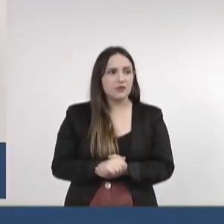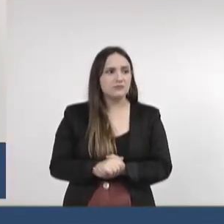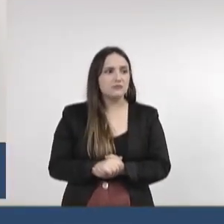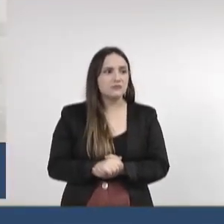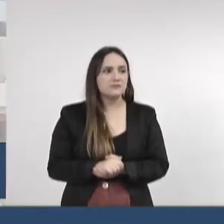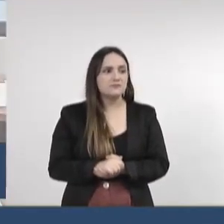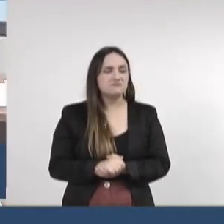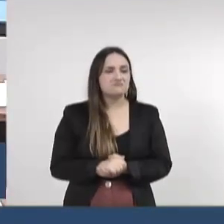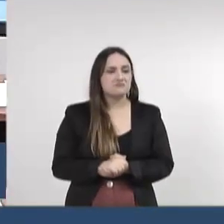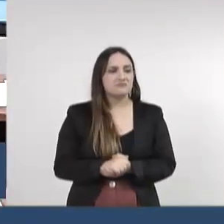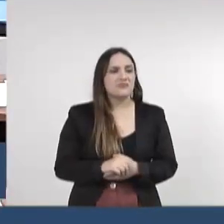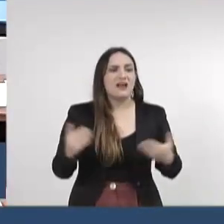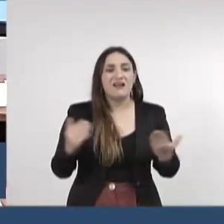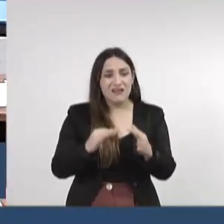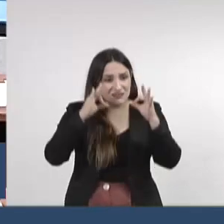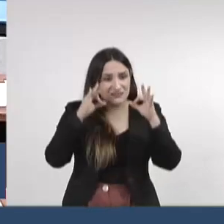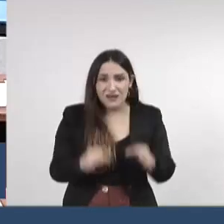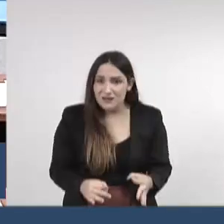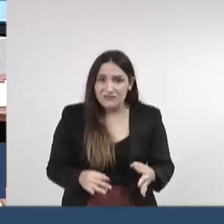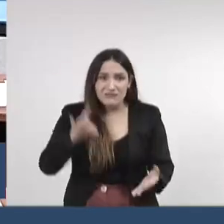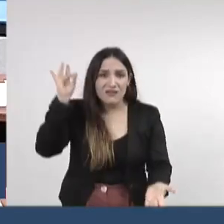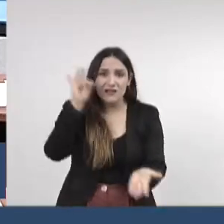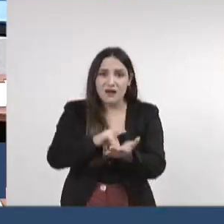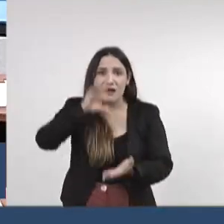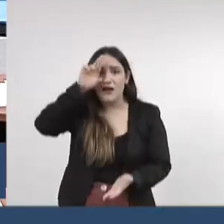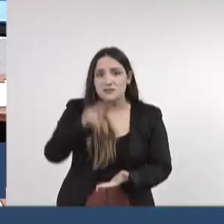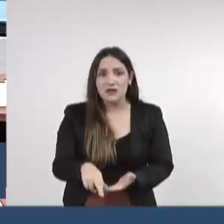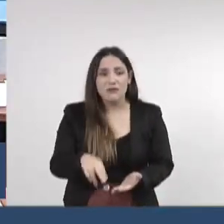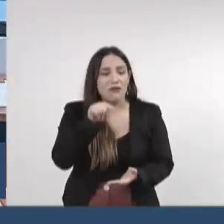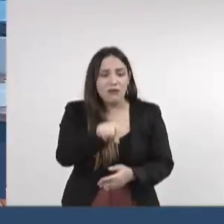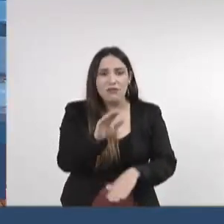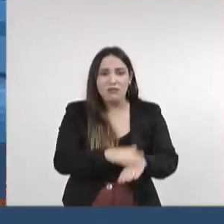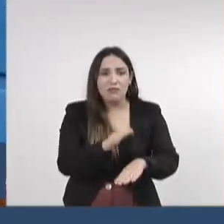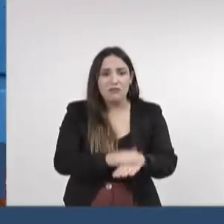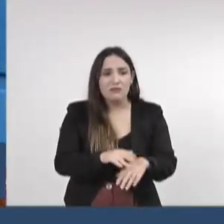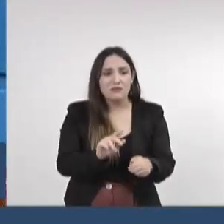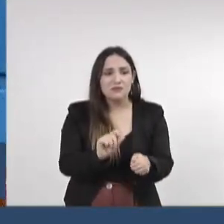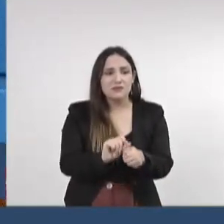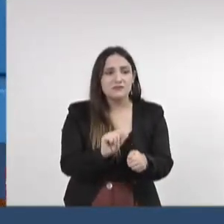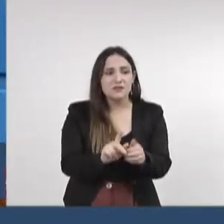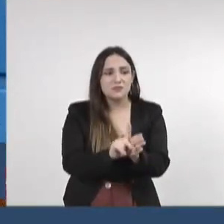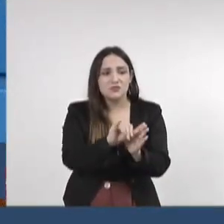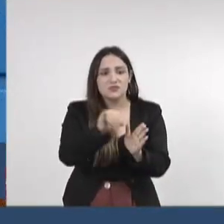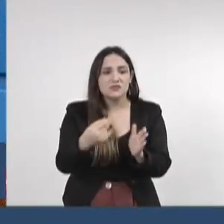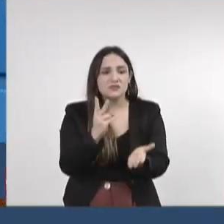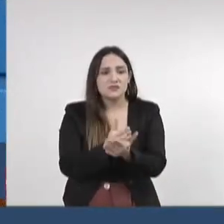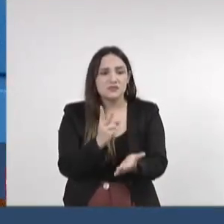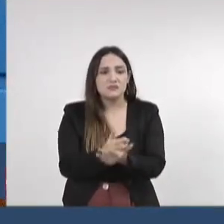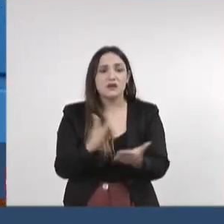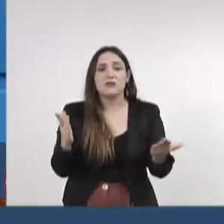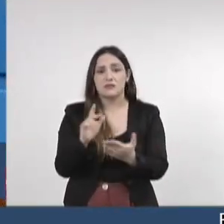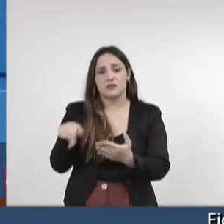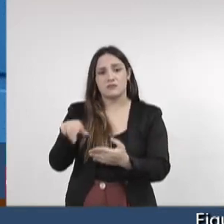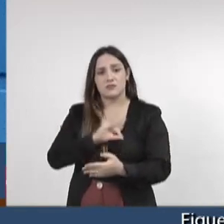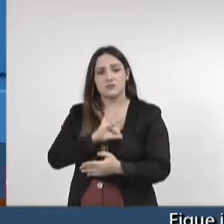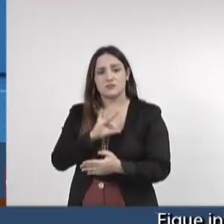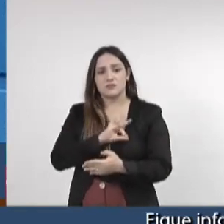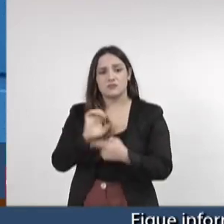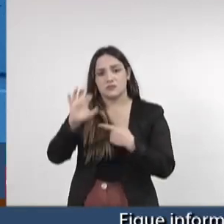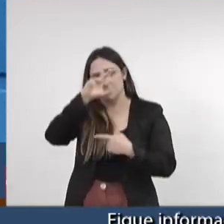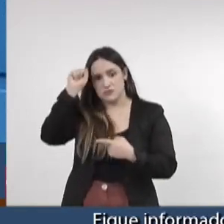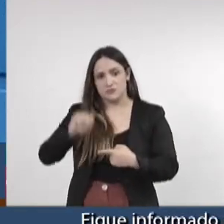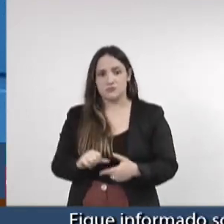trás das invasões de terras, incentivando os nossos irmãos indígenas a atuarem